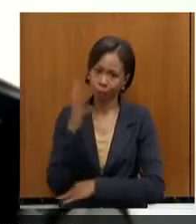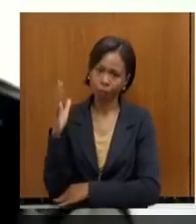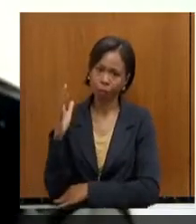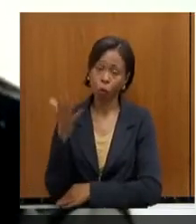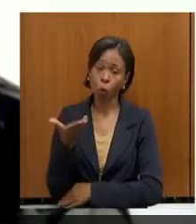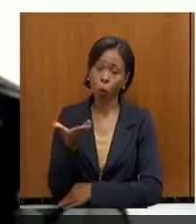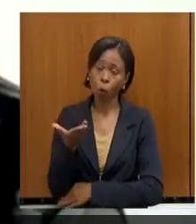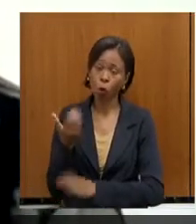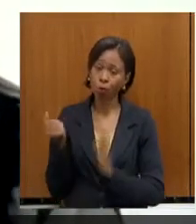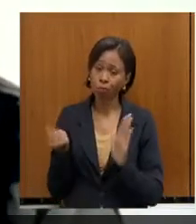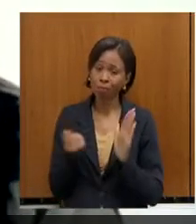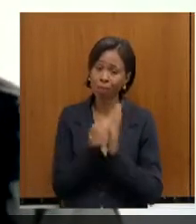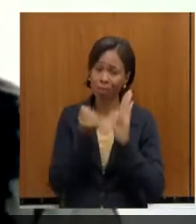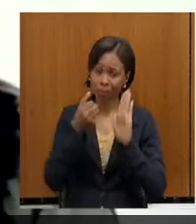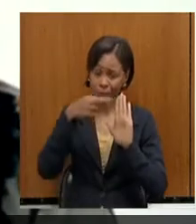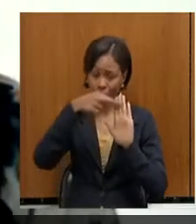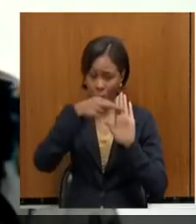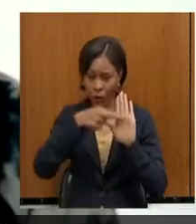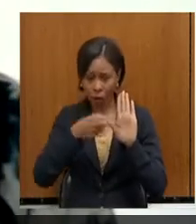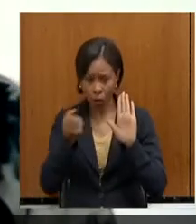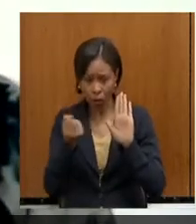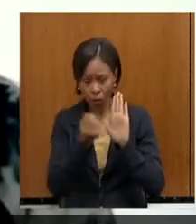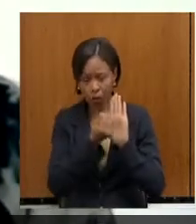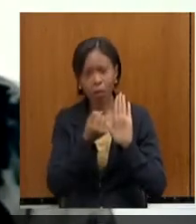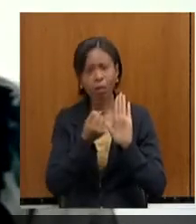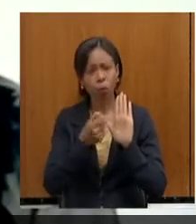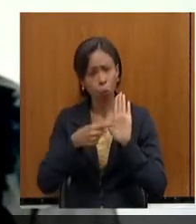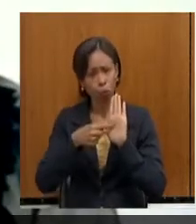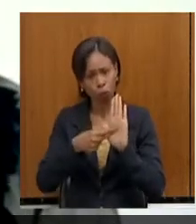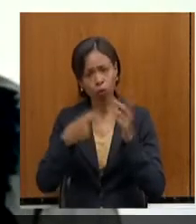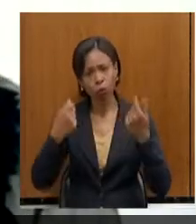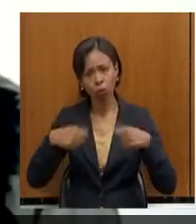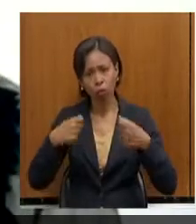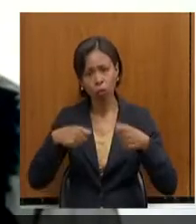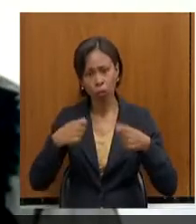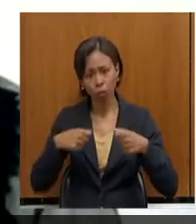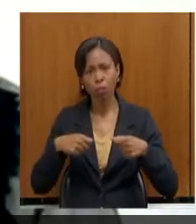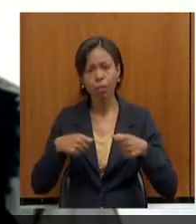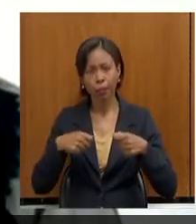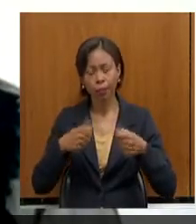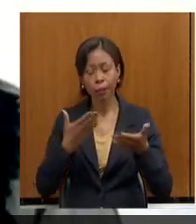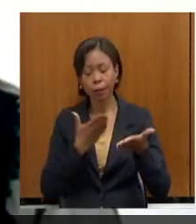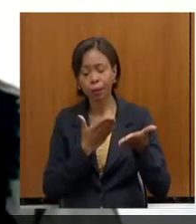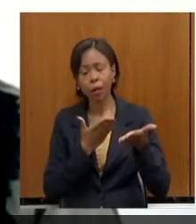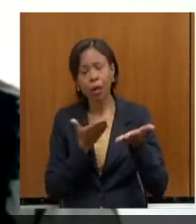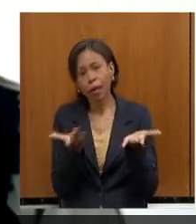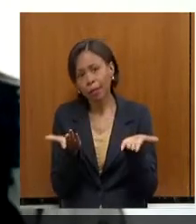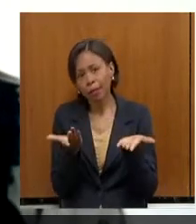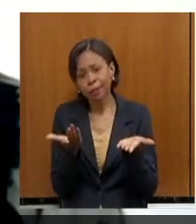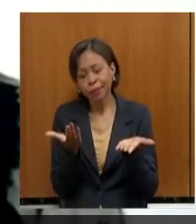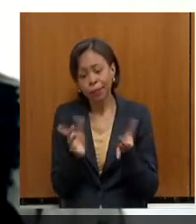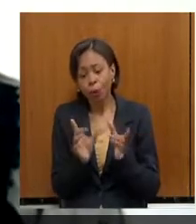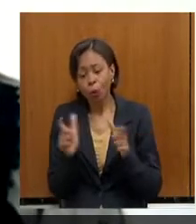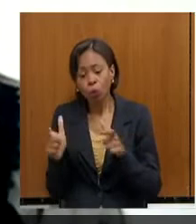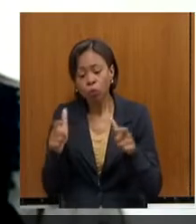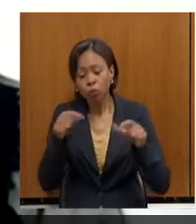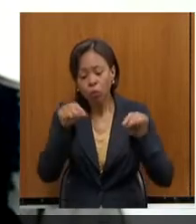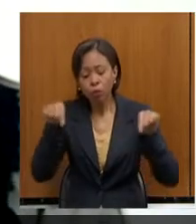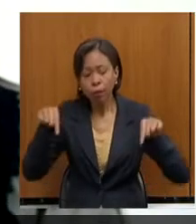marco regulatório do saneamento prevê esta necessidade de aprovação das unidades regionais de saneamento e